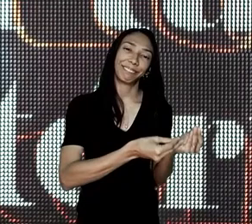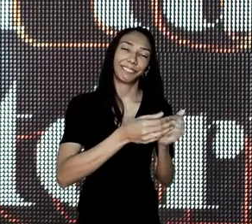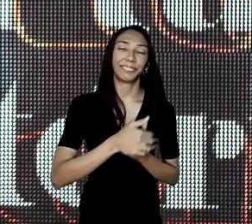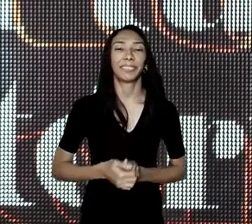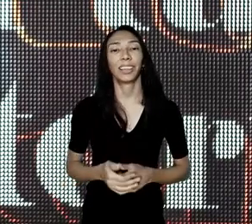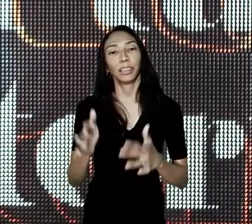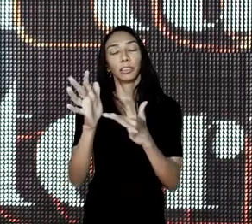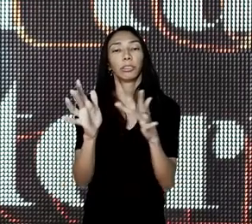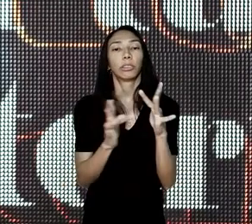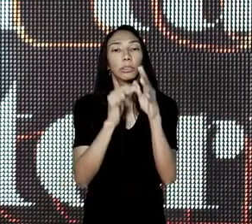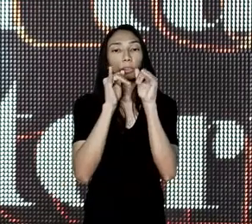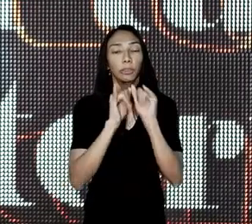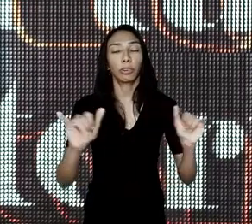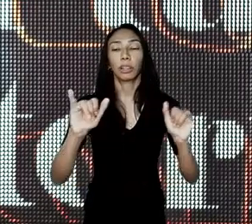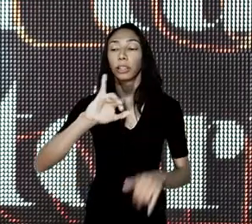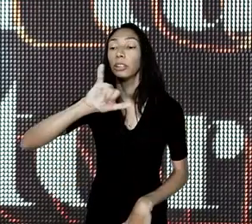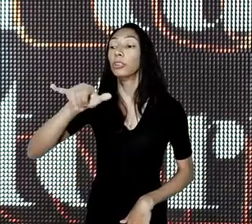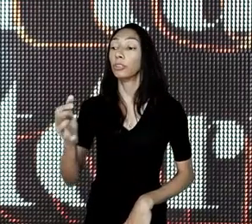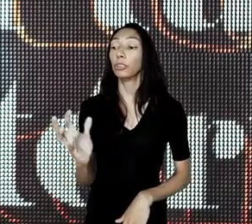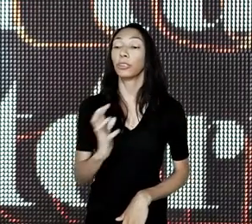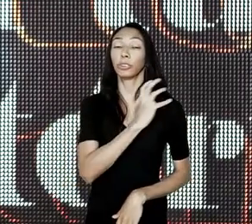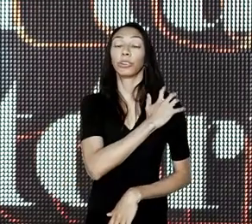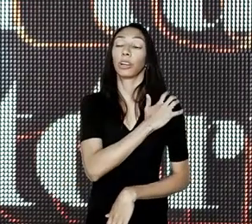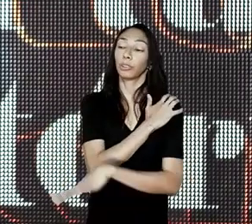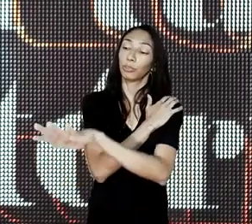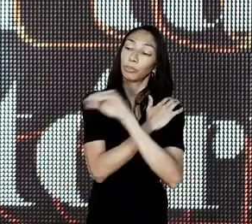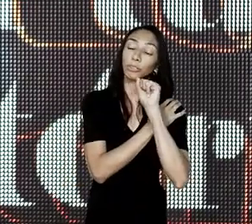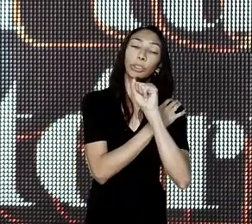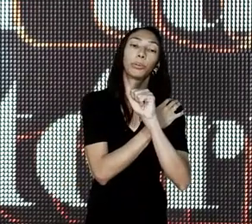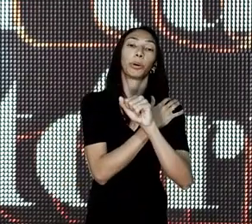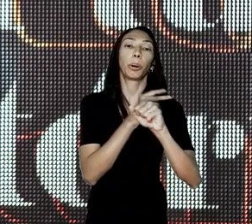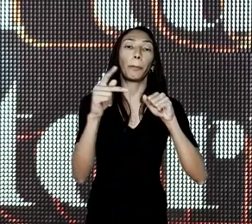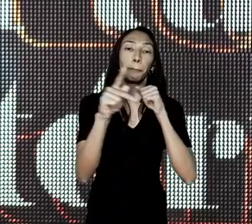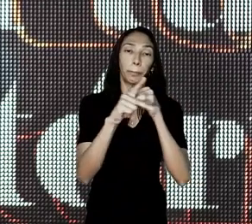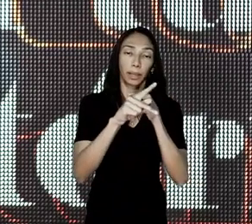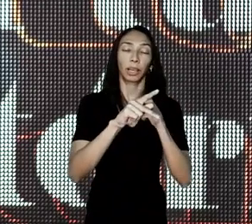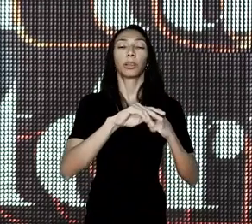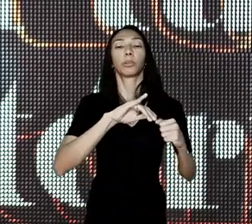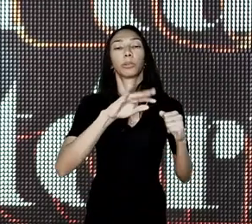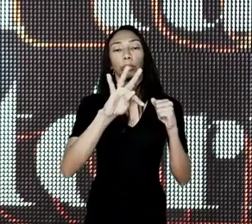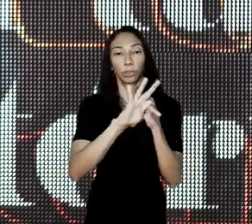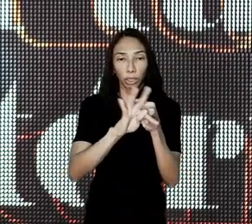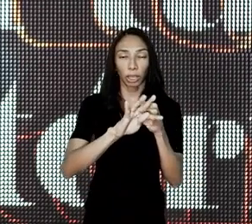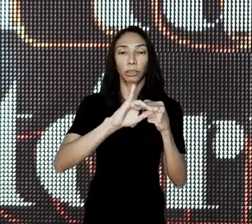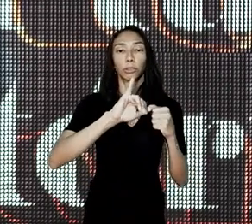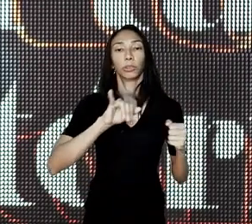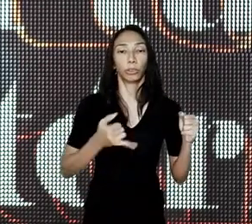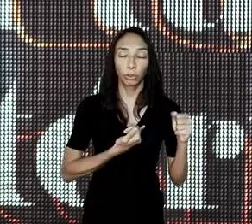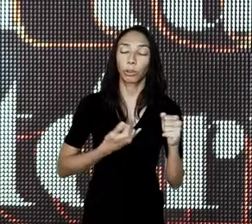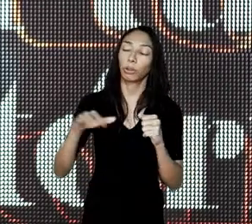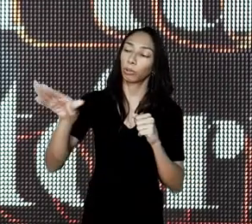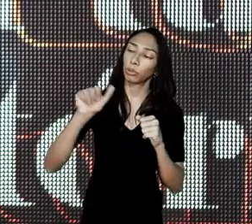Jesus fala assim para Jairo, olha, vamos embora. Pegou só Pedro, Tiago e João, aqueles que sempre estavam com eles em momentos importantes.